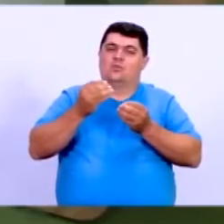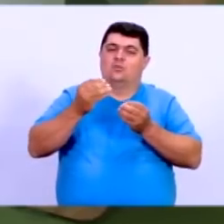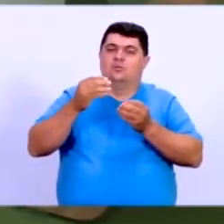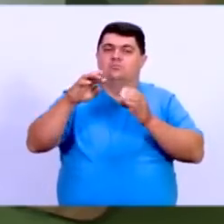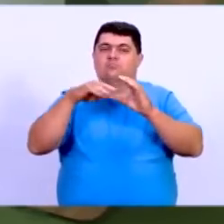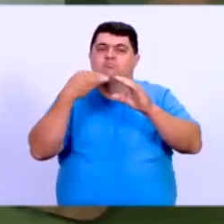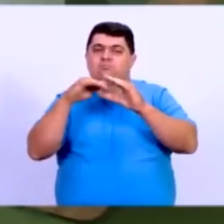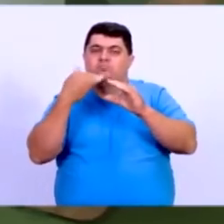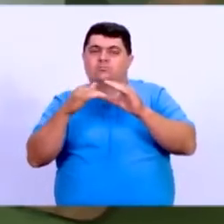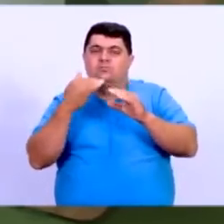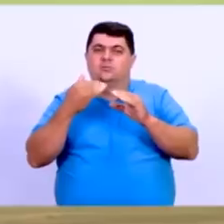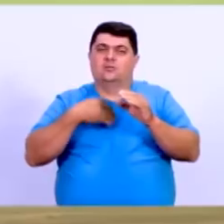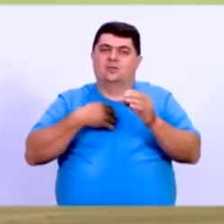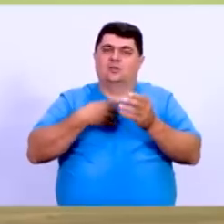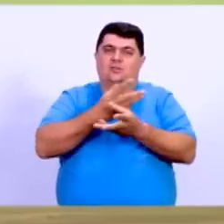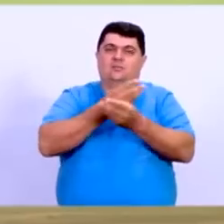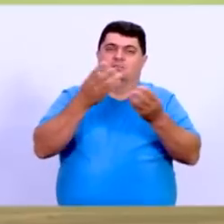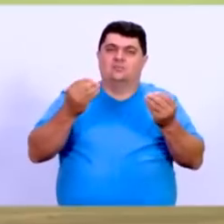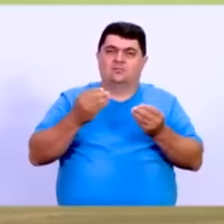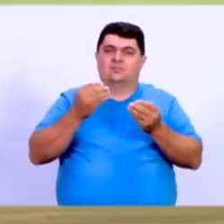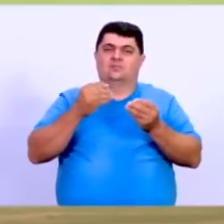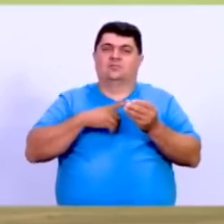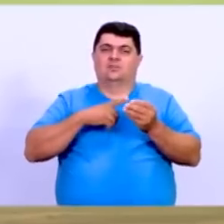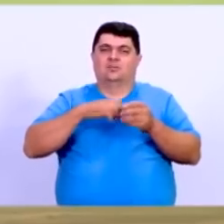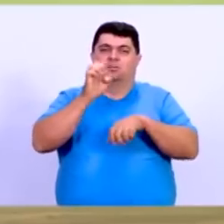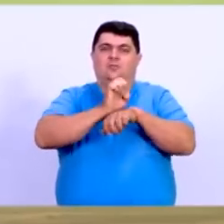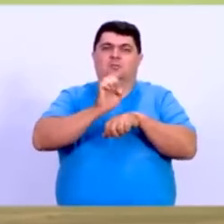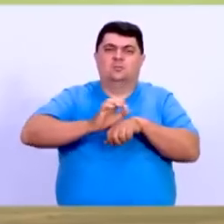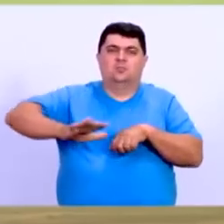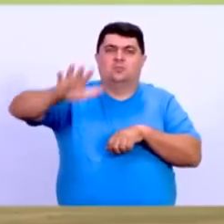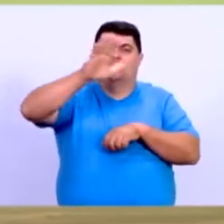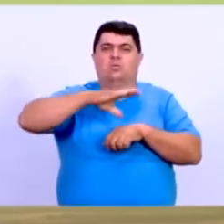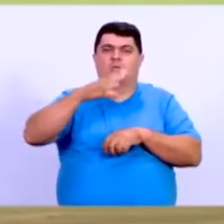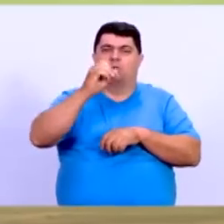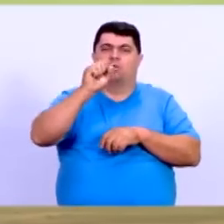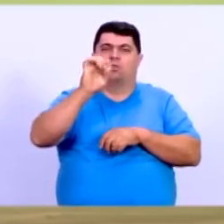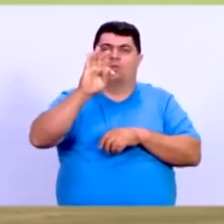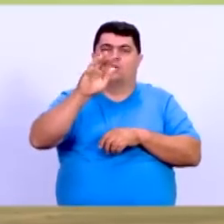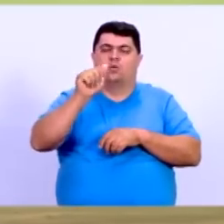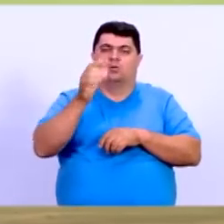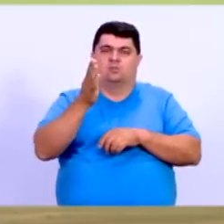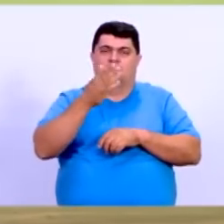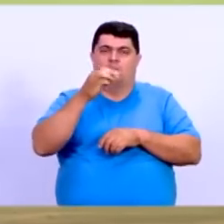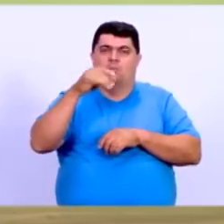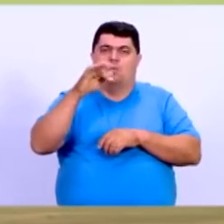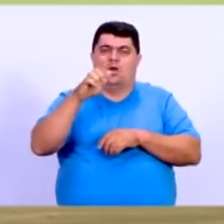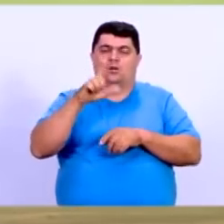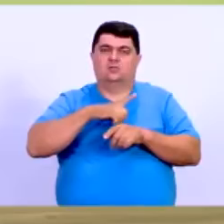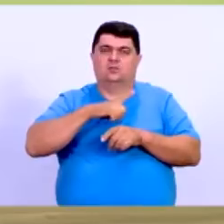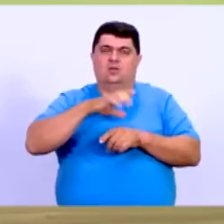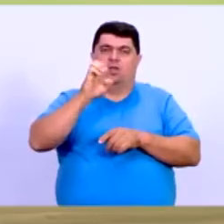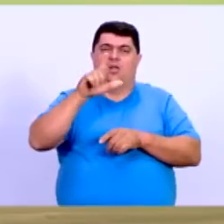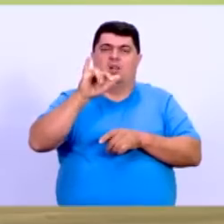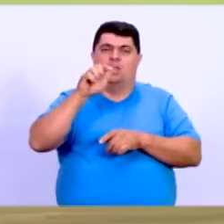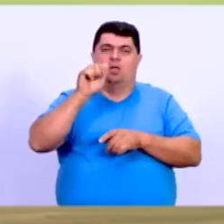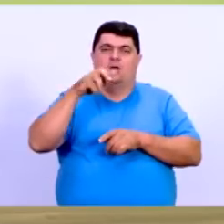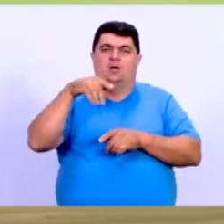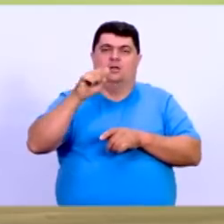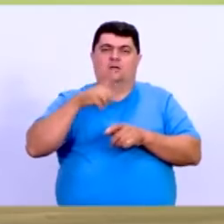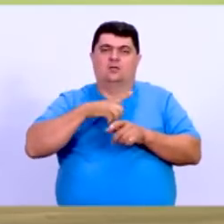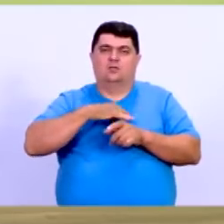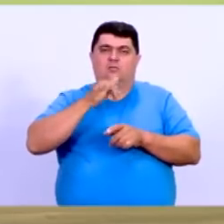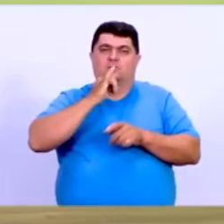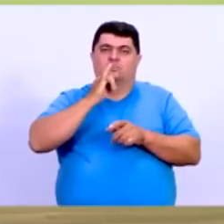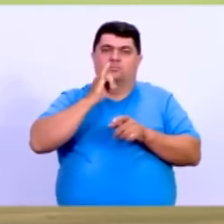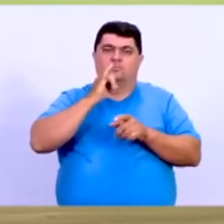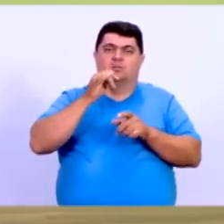participação. a participação de todos aqui em todo o estado. Nós temos lá de Costa Marques o Eliakim, que ele citou o primeiro exemplo, conexão de computadores e